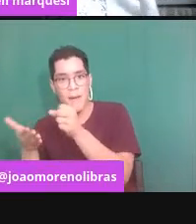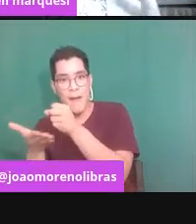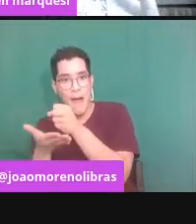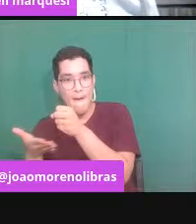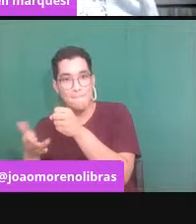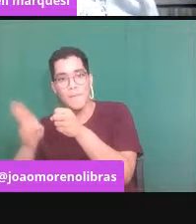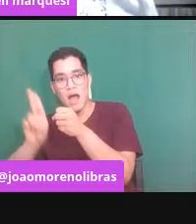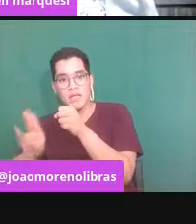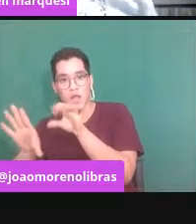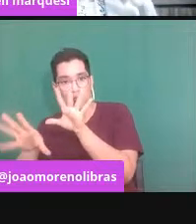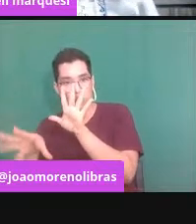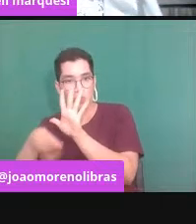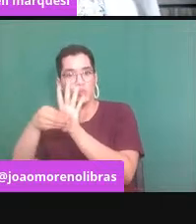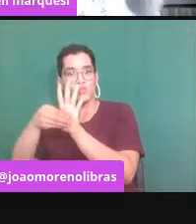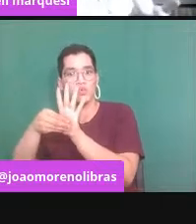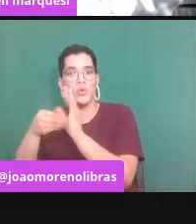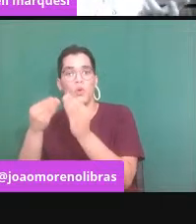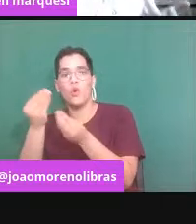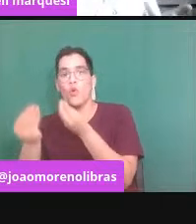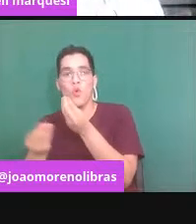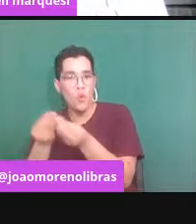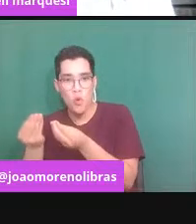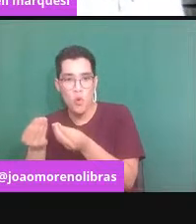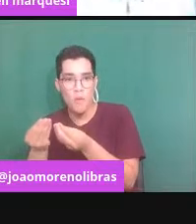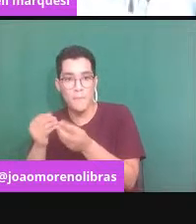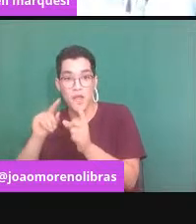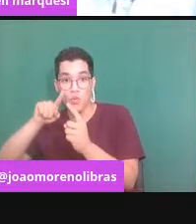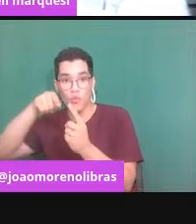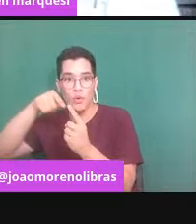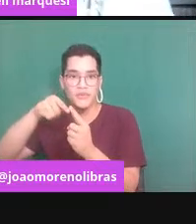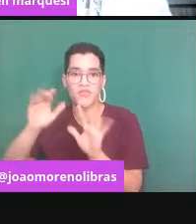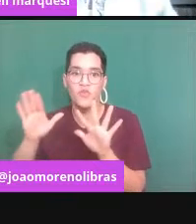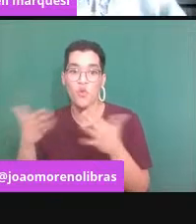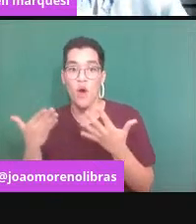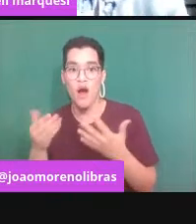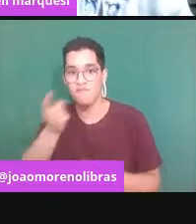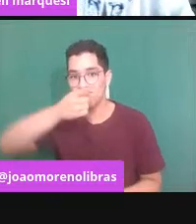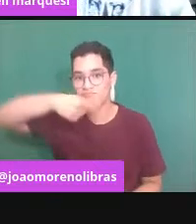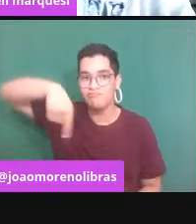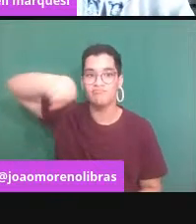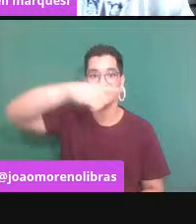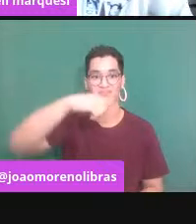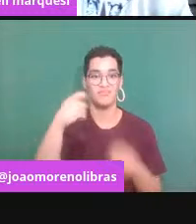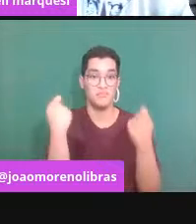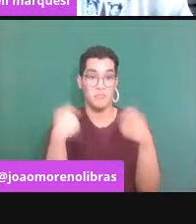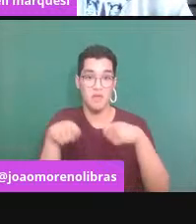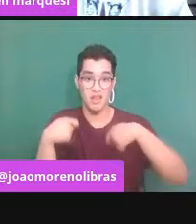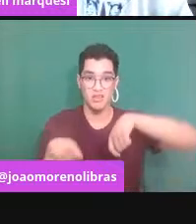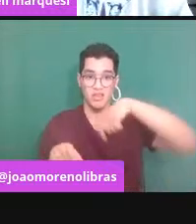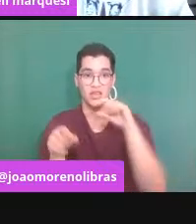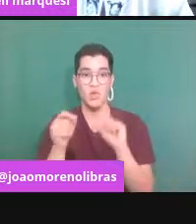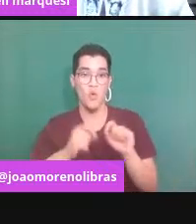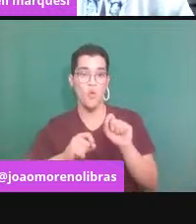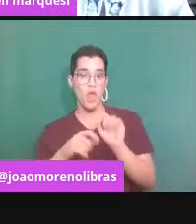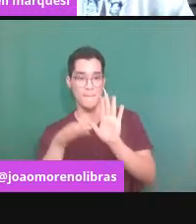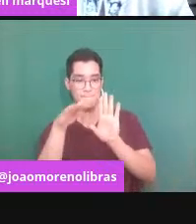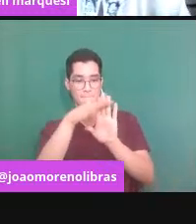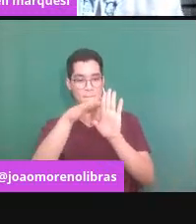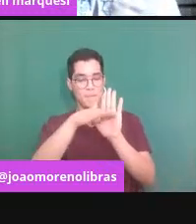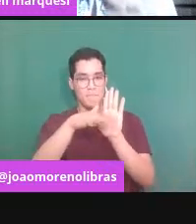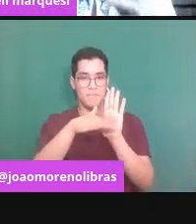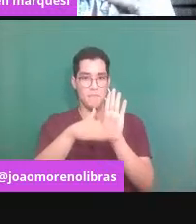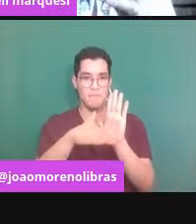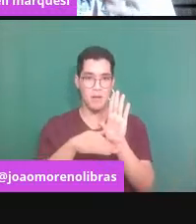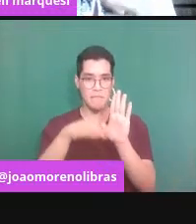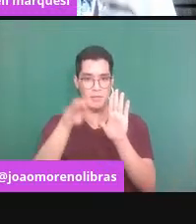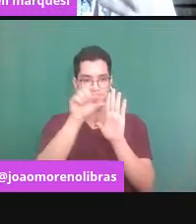pergunta ou nas perguntas que tem, nos objetivos que querem cumprir, vocês vão se encontrar categorias, né?